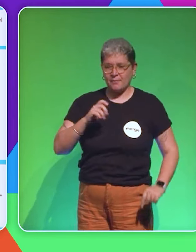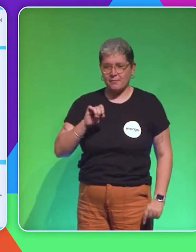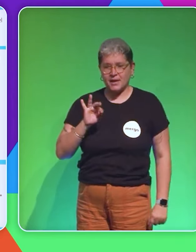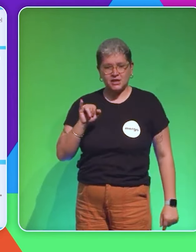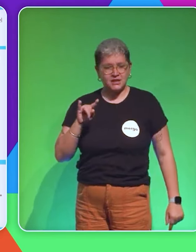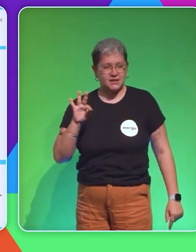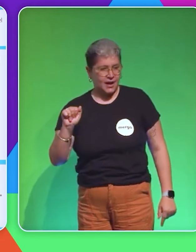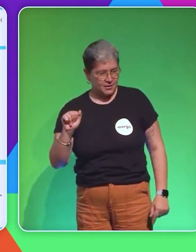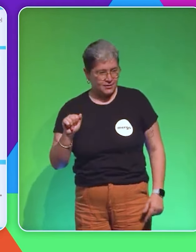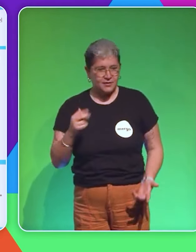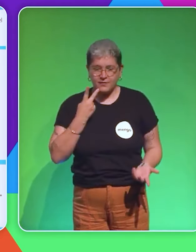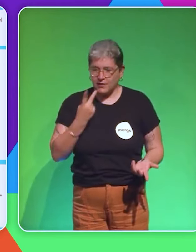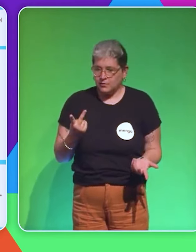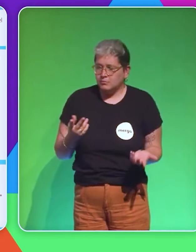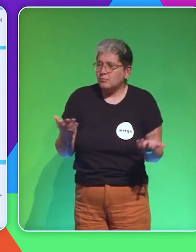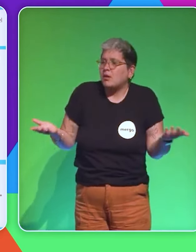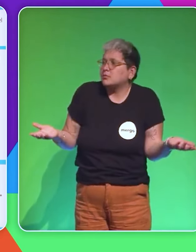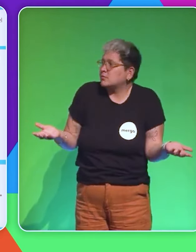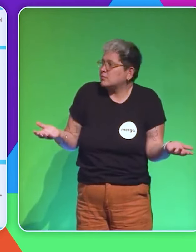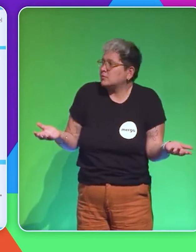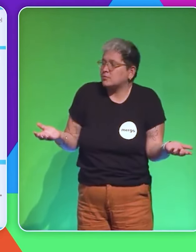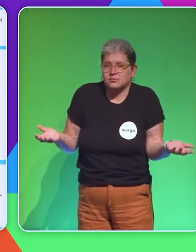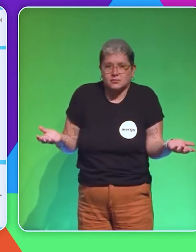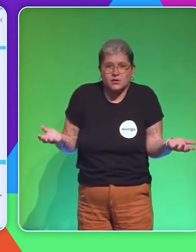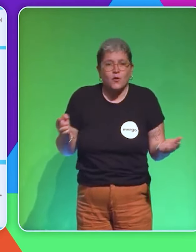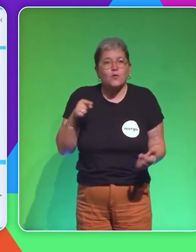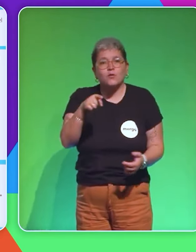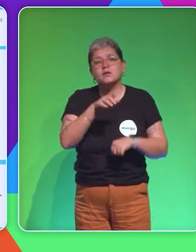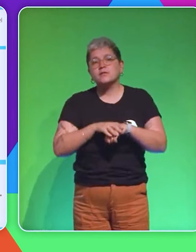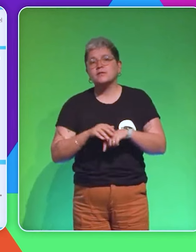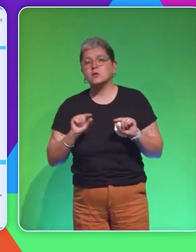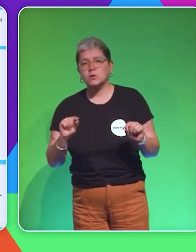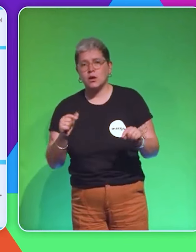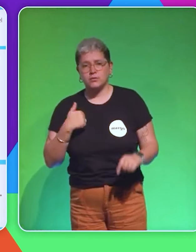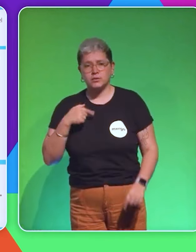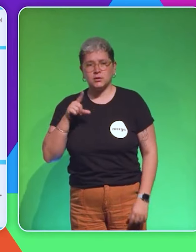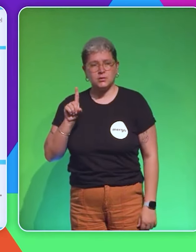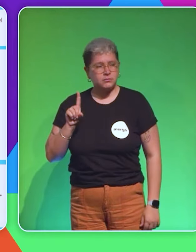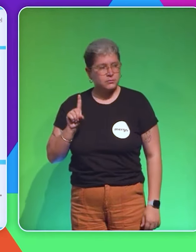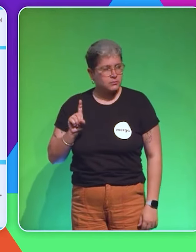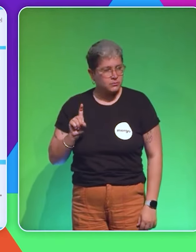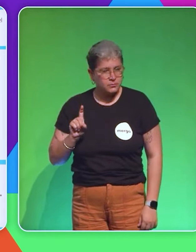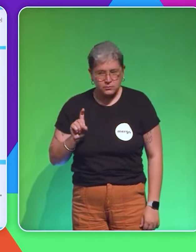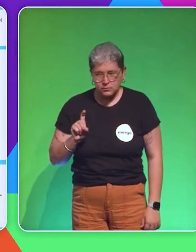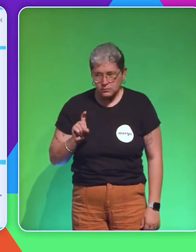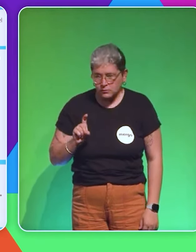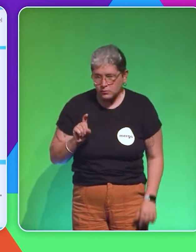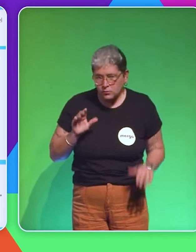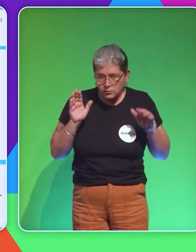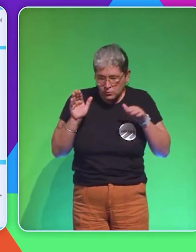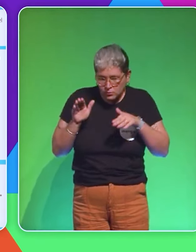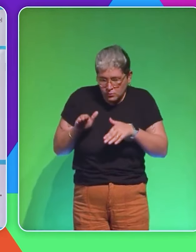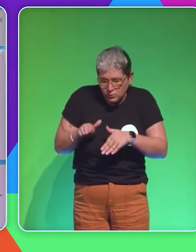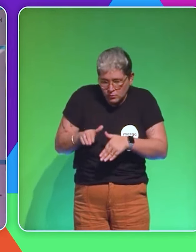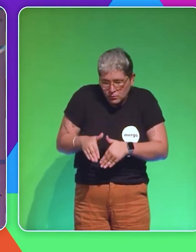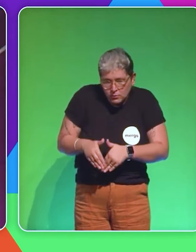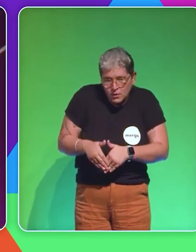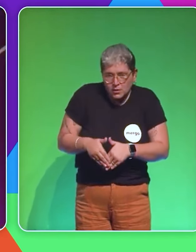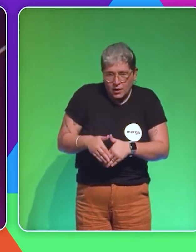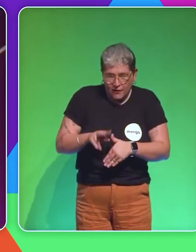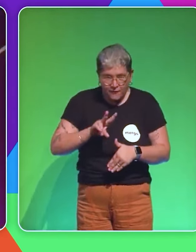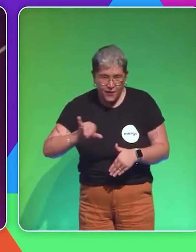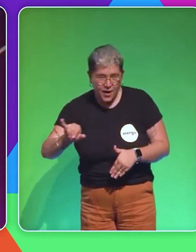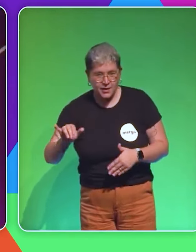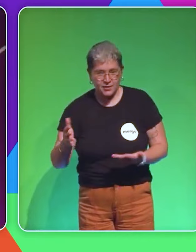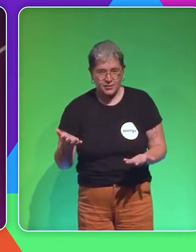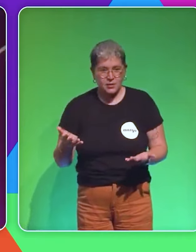que é o seu propósito E aí você vai sucumbir você vai vai vai vai fazer o quê você